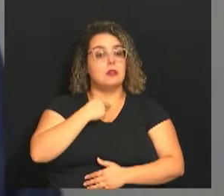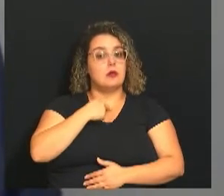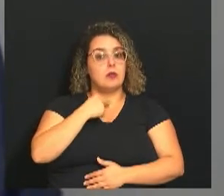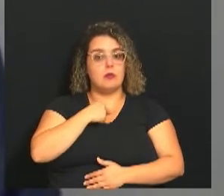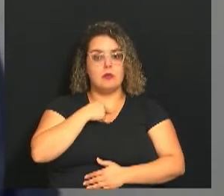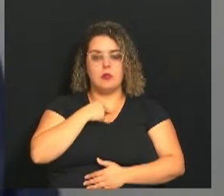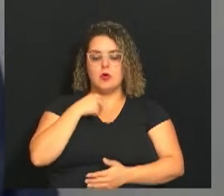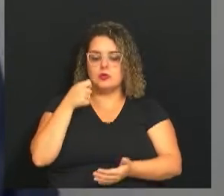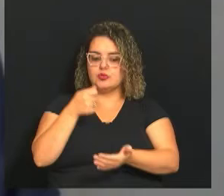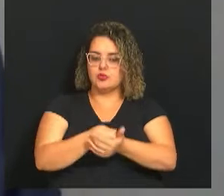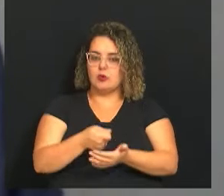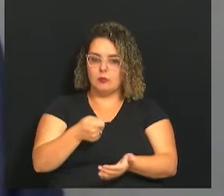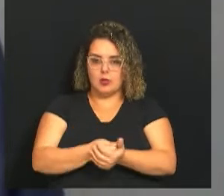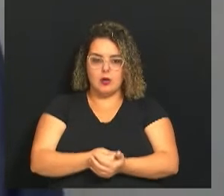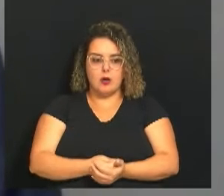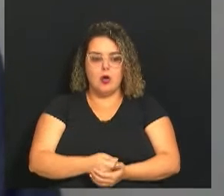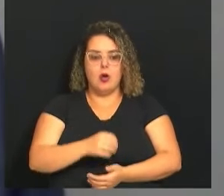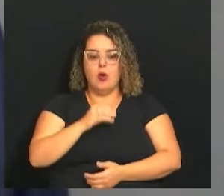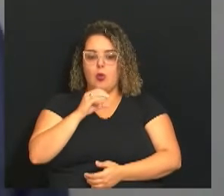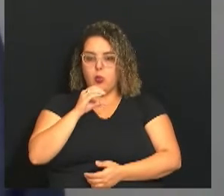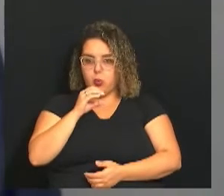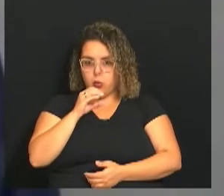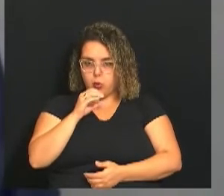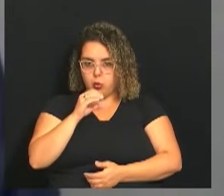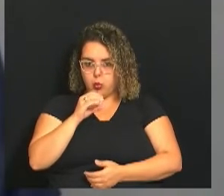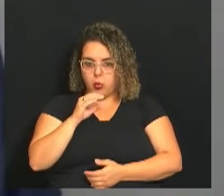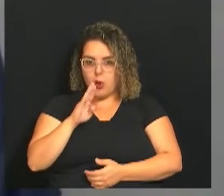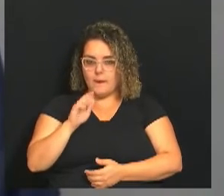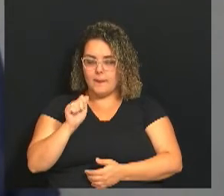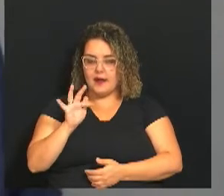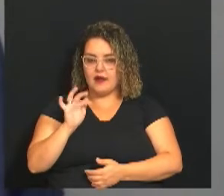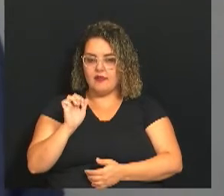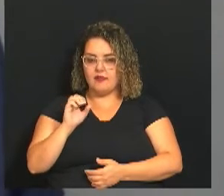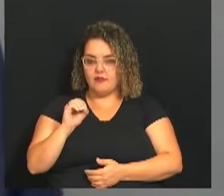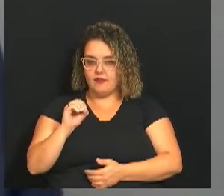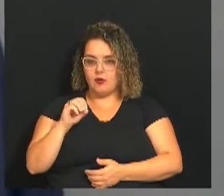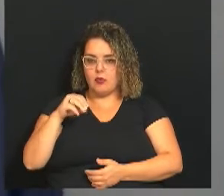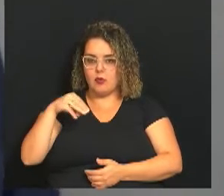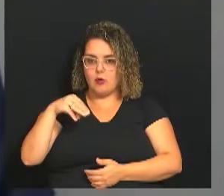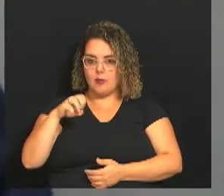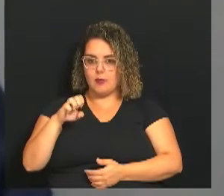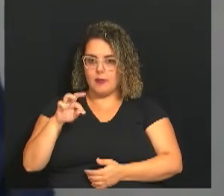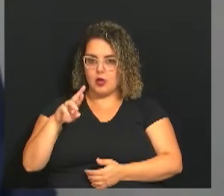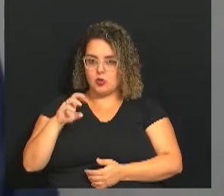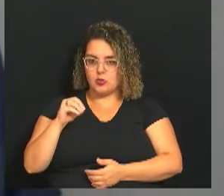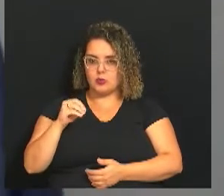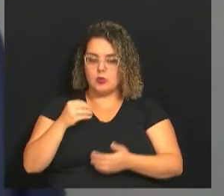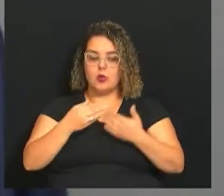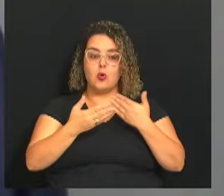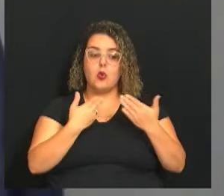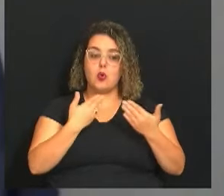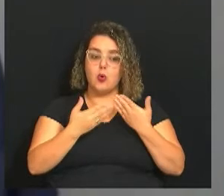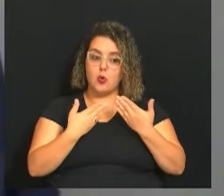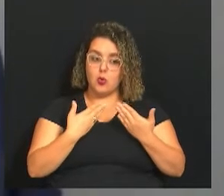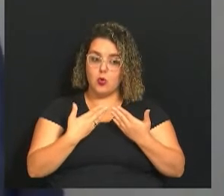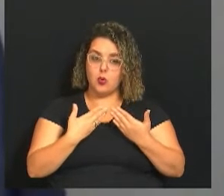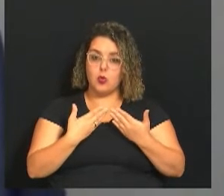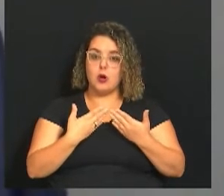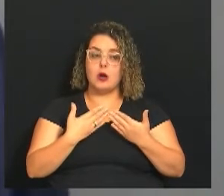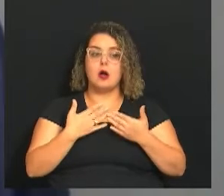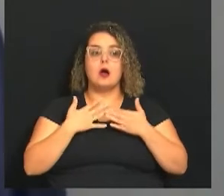ou algum outro teste. Ela tem que tentar conversar com o funcionário de uma forma um pouco mais